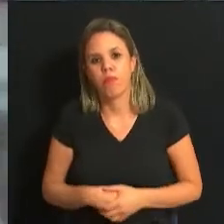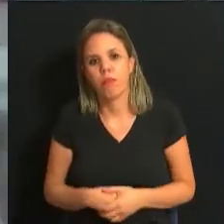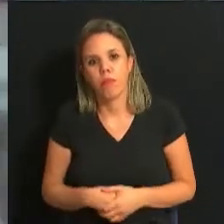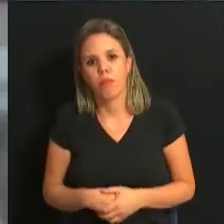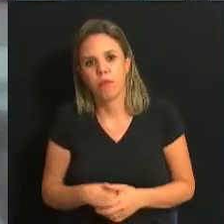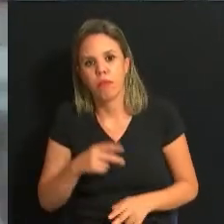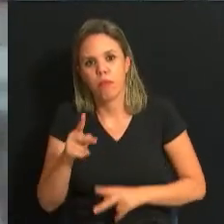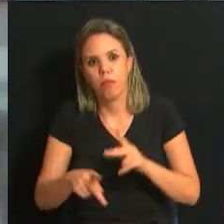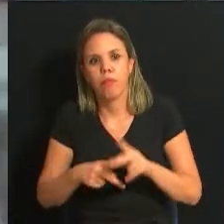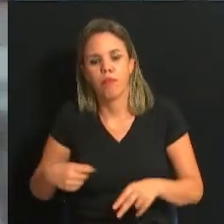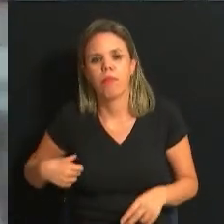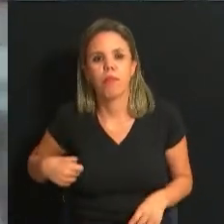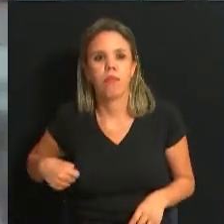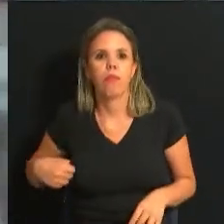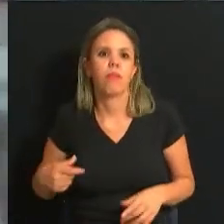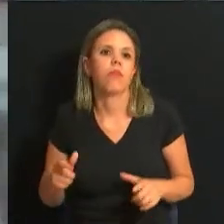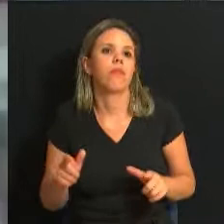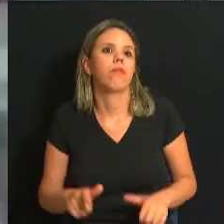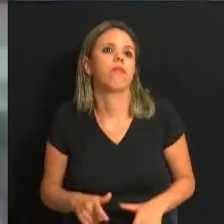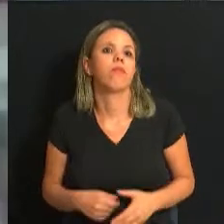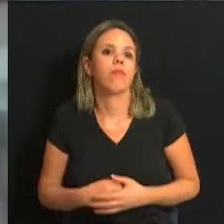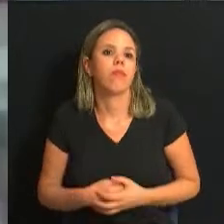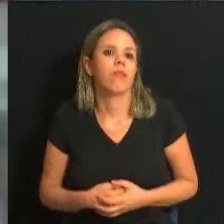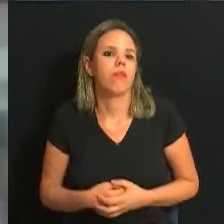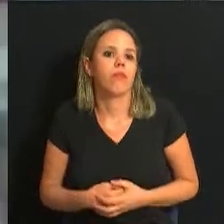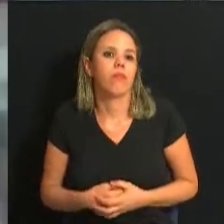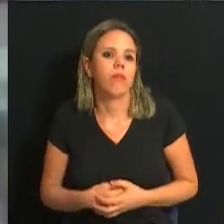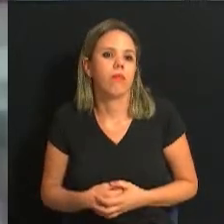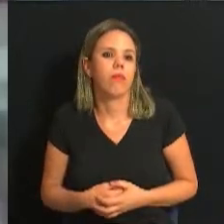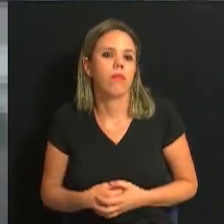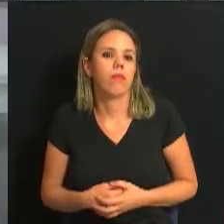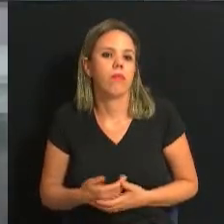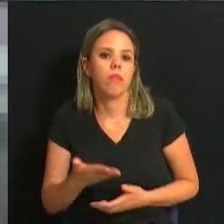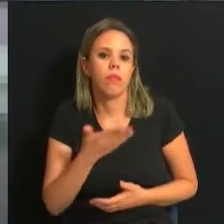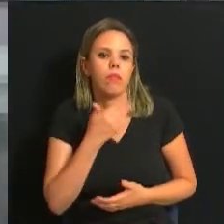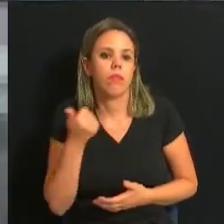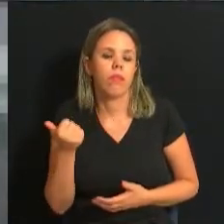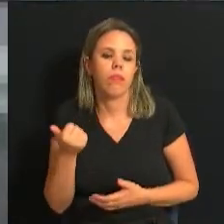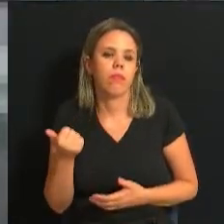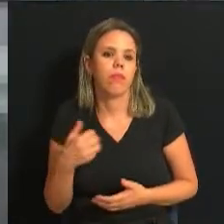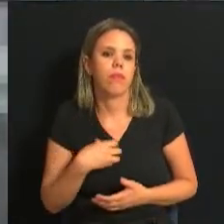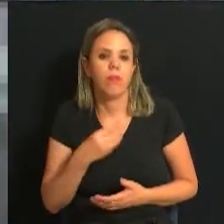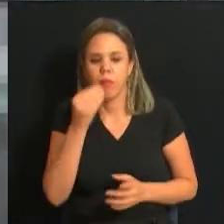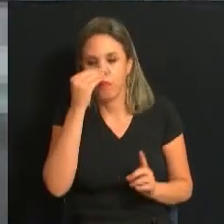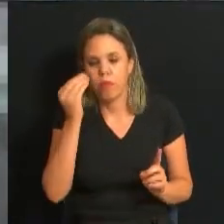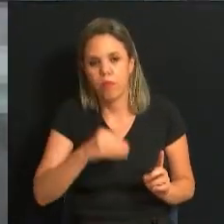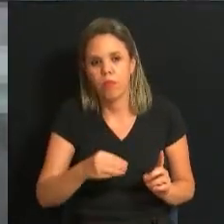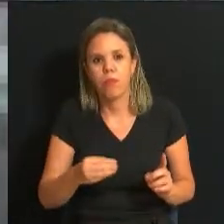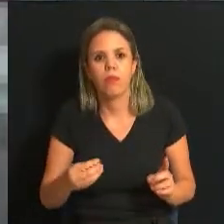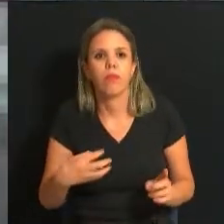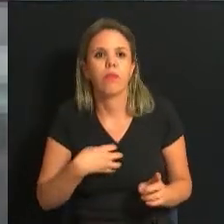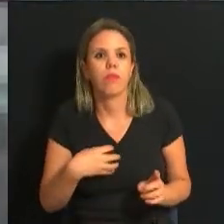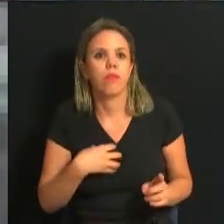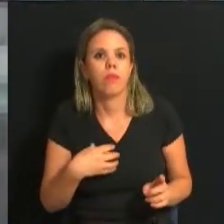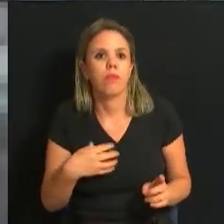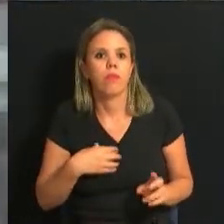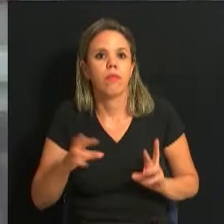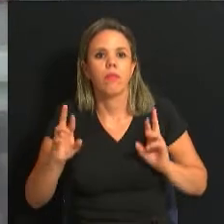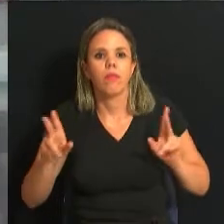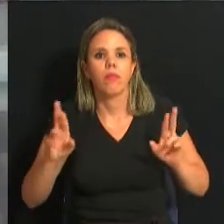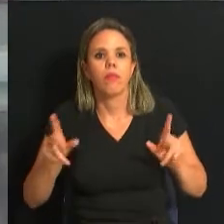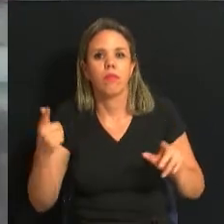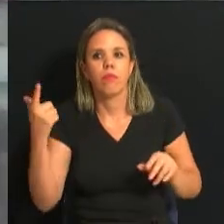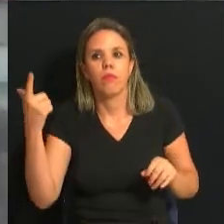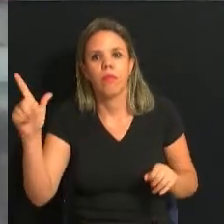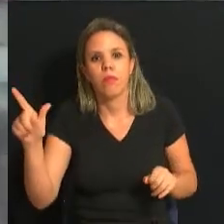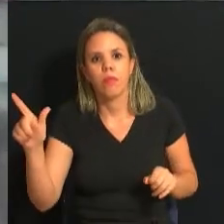quem está num lugar em que se sente menor, se sente menosprezado, se sente ali diferente dos outros